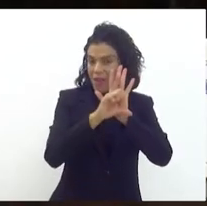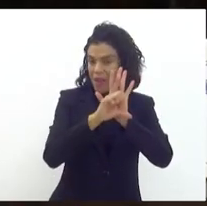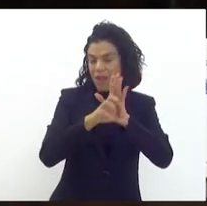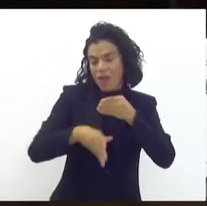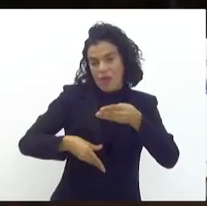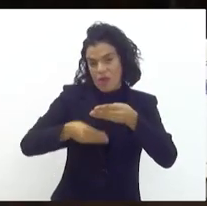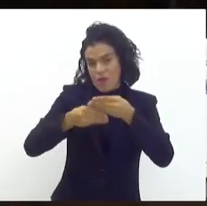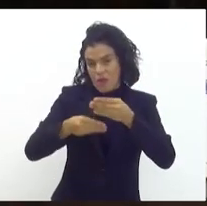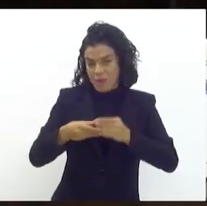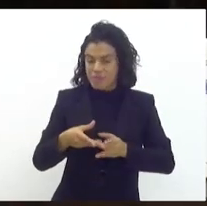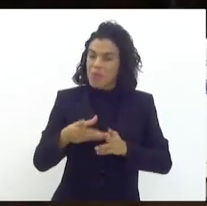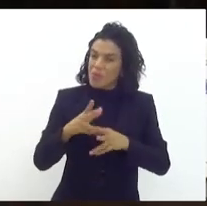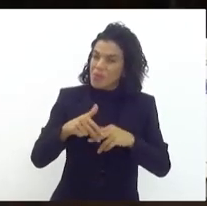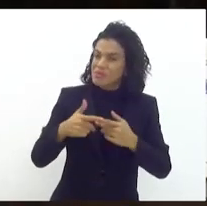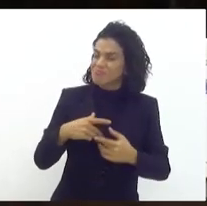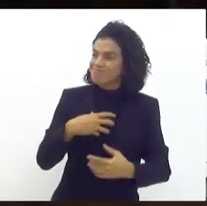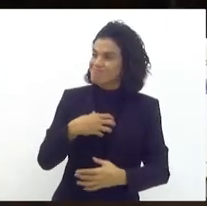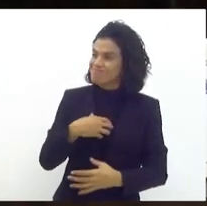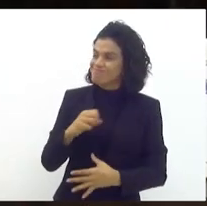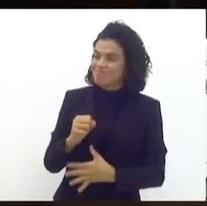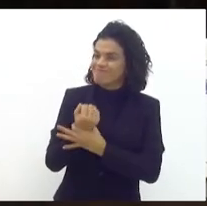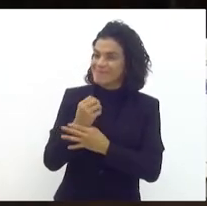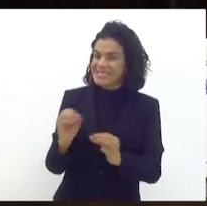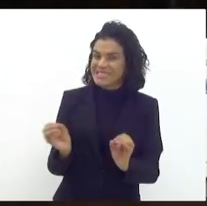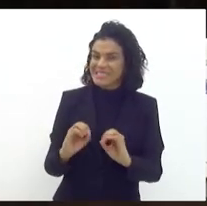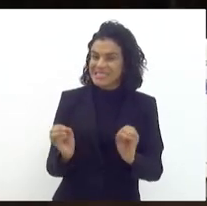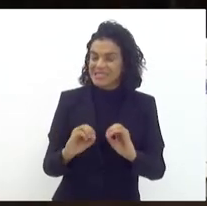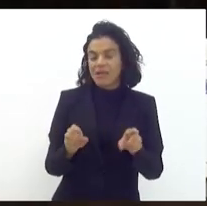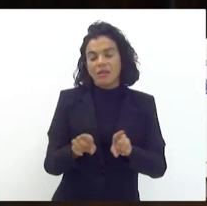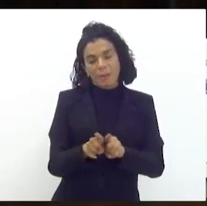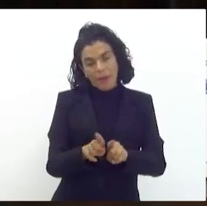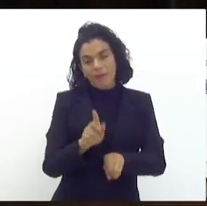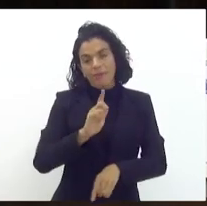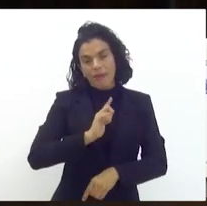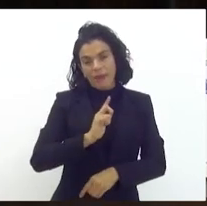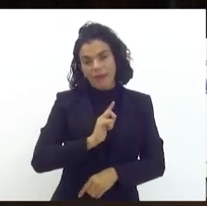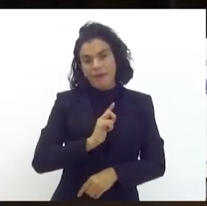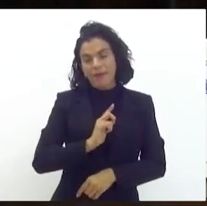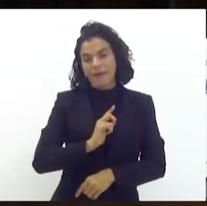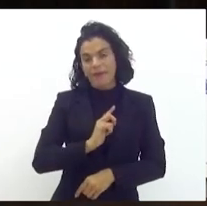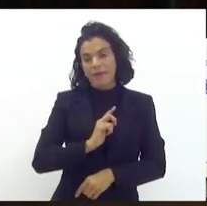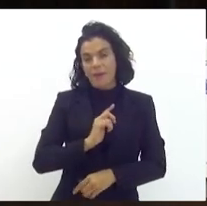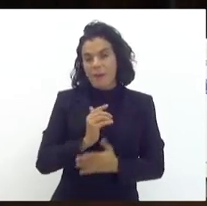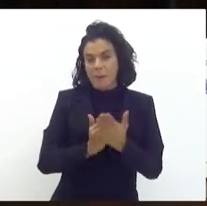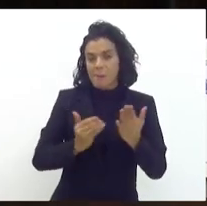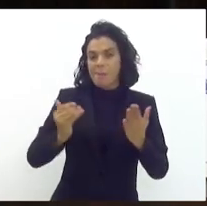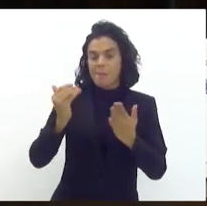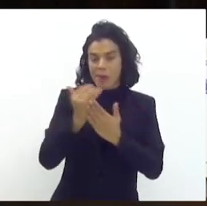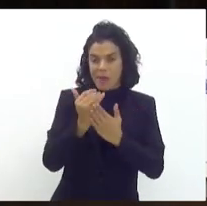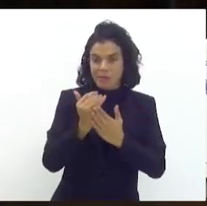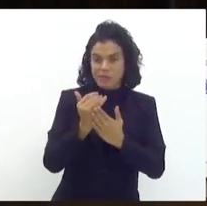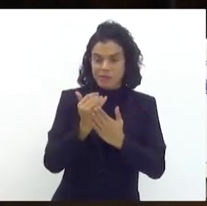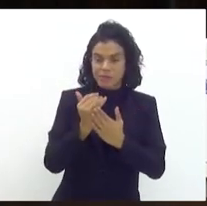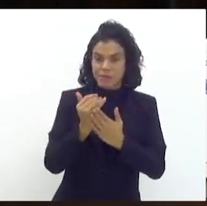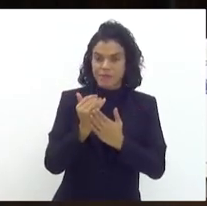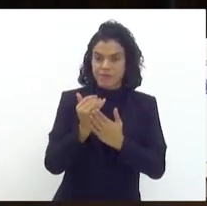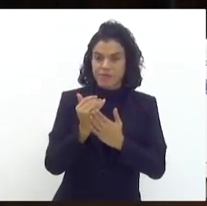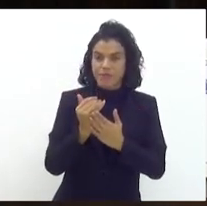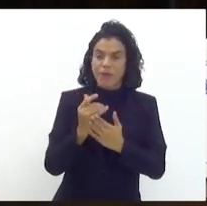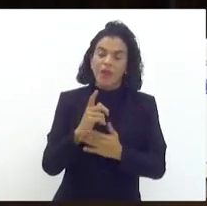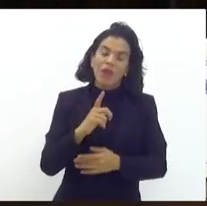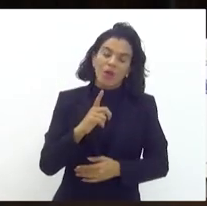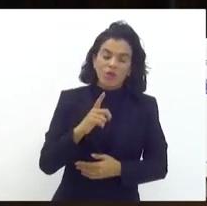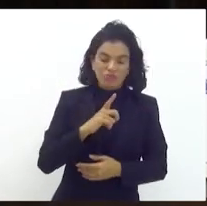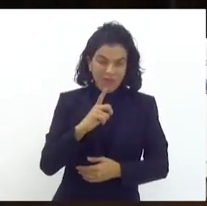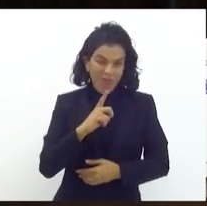gera uma insegurança muito grande e existe aquela máxima né que todos quando tem uma dose de